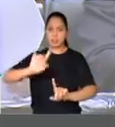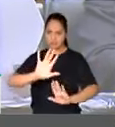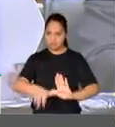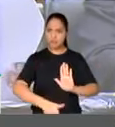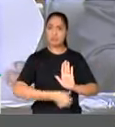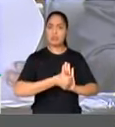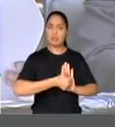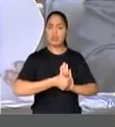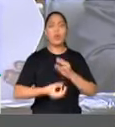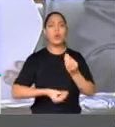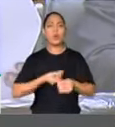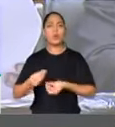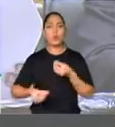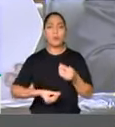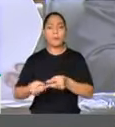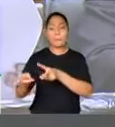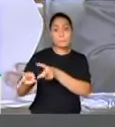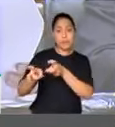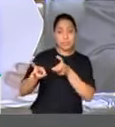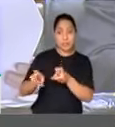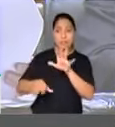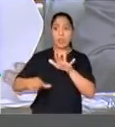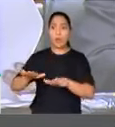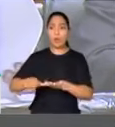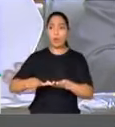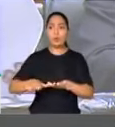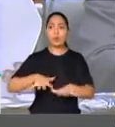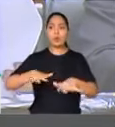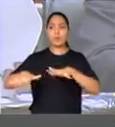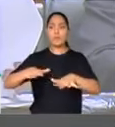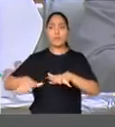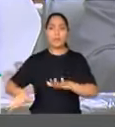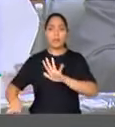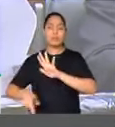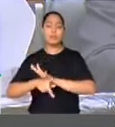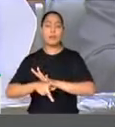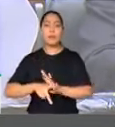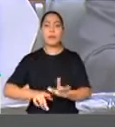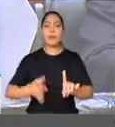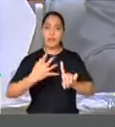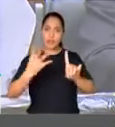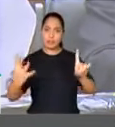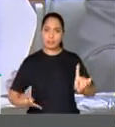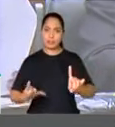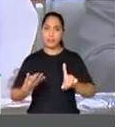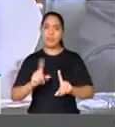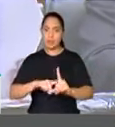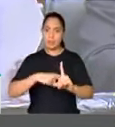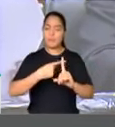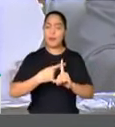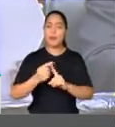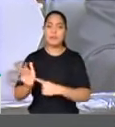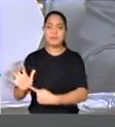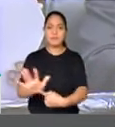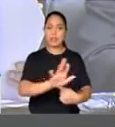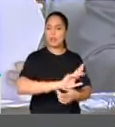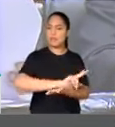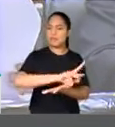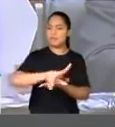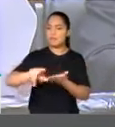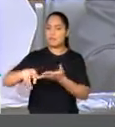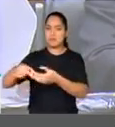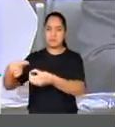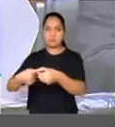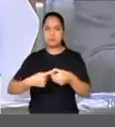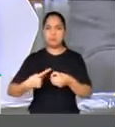estatisticamente favorável. Basta observar a realização de paradas do orgulho LGBTI+, em diversas cidades brasileiras, das quais a de